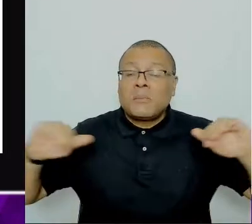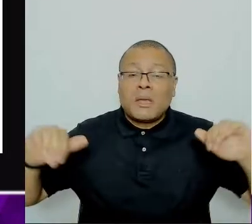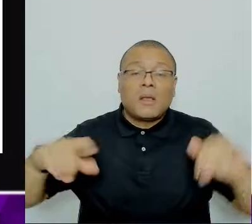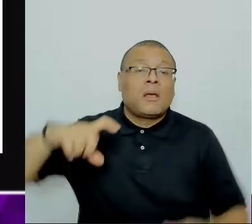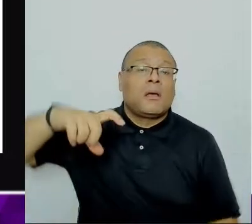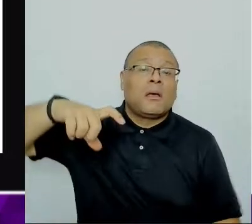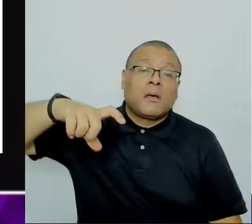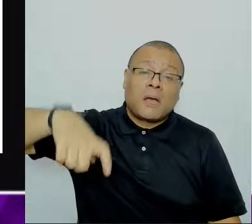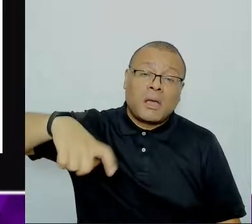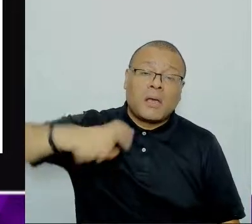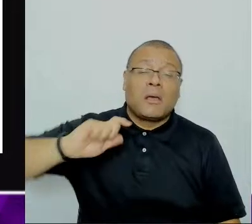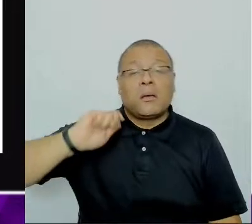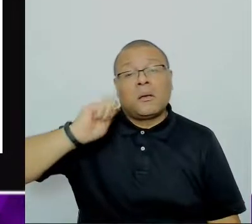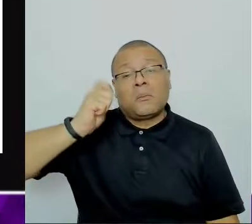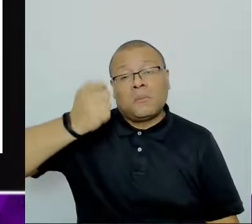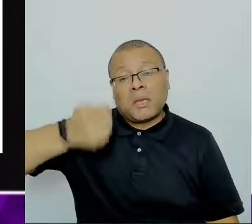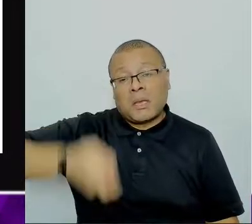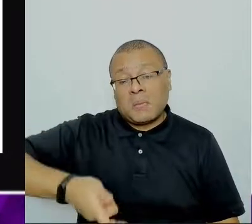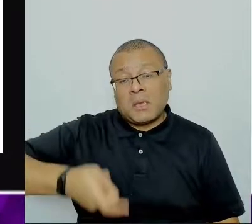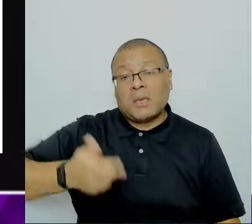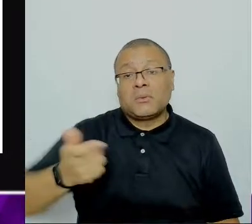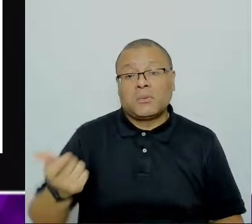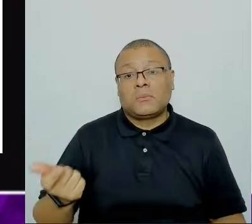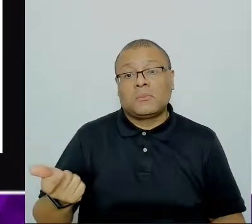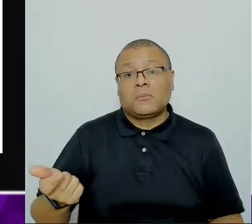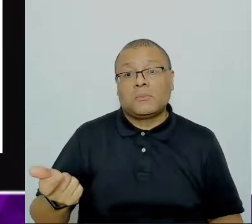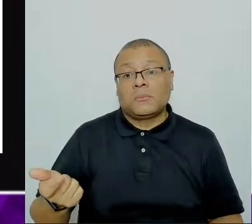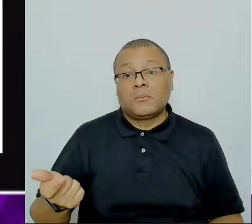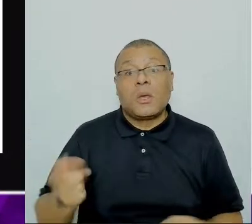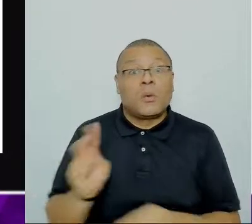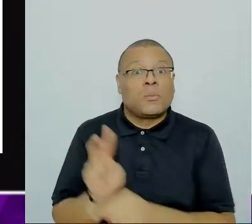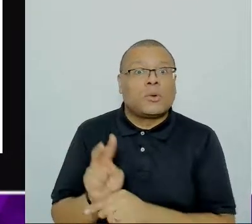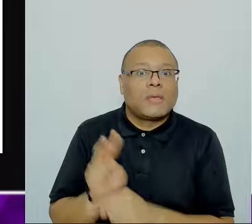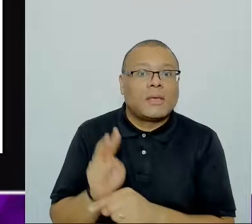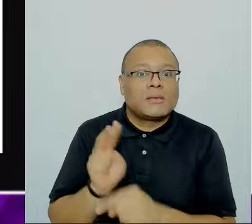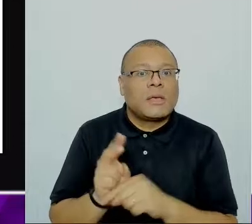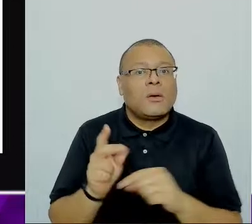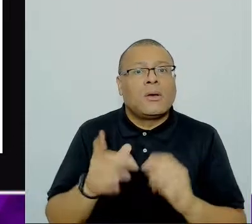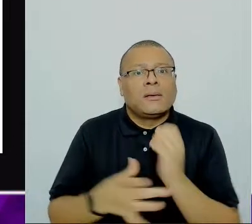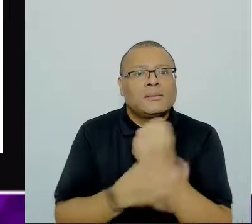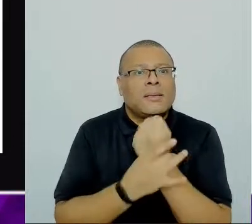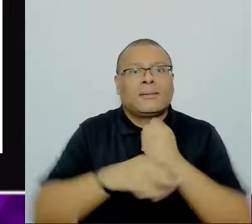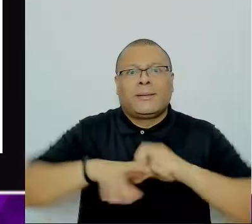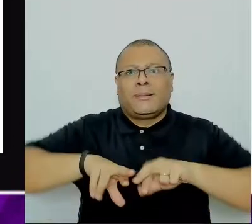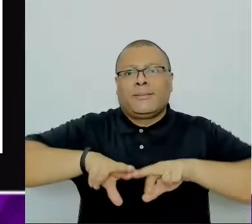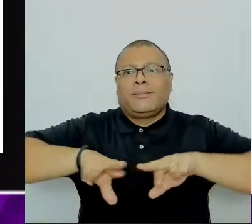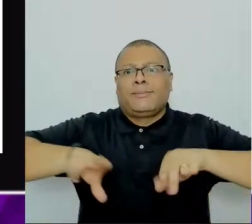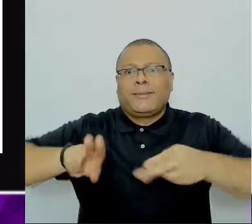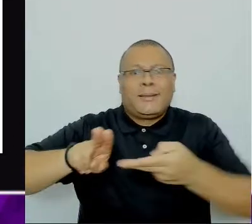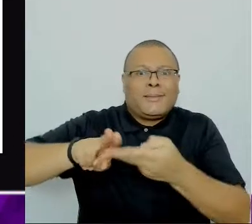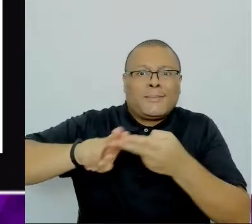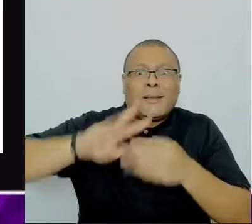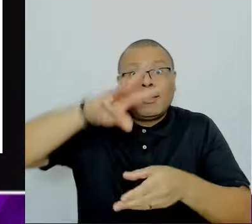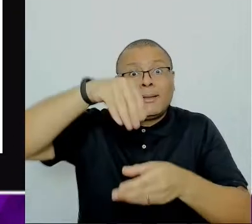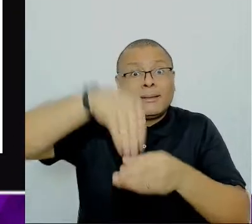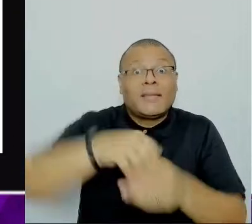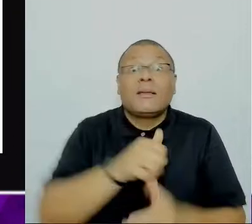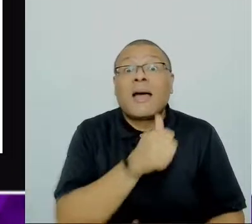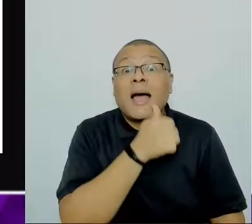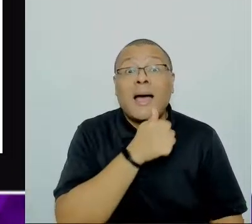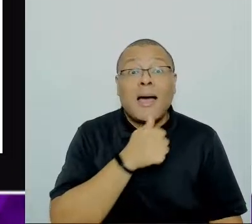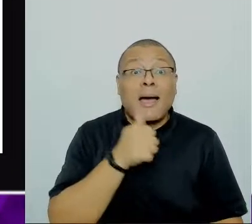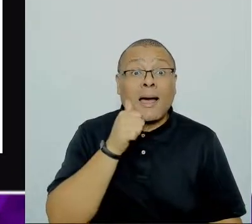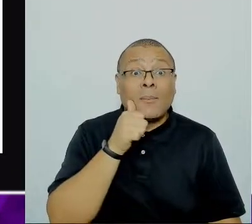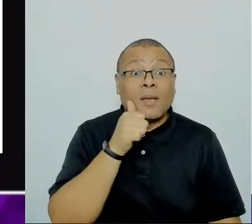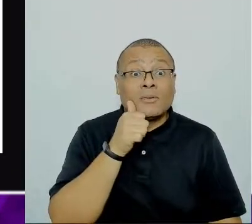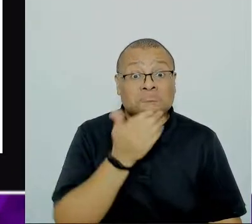com pagamento, seja com proteção, com seguros, tem tudo isso, empréstimo, tem tudo isso dentro da Amazon. Isso